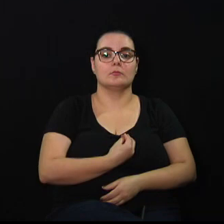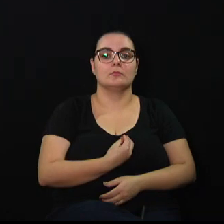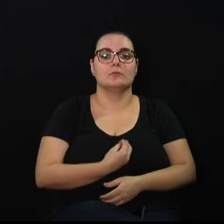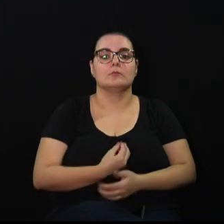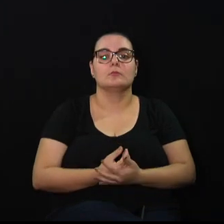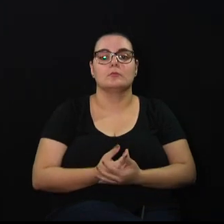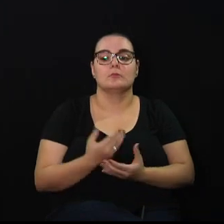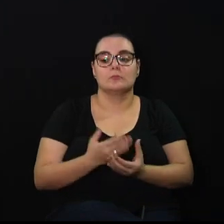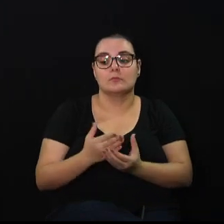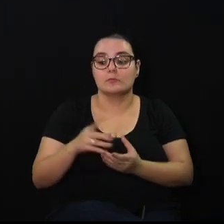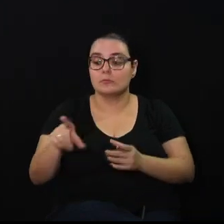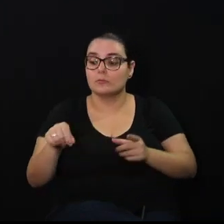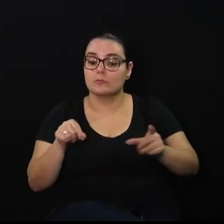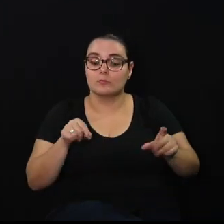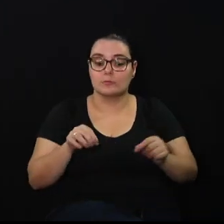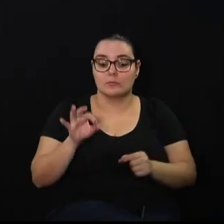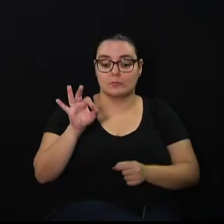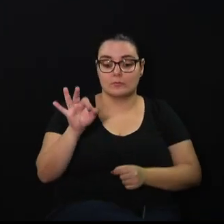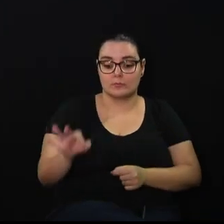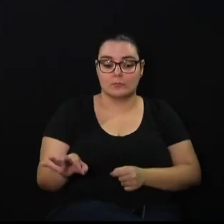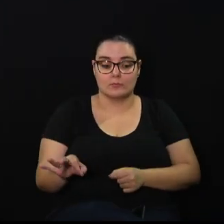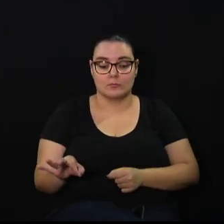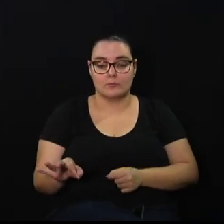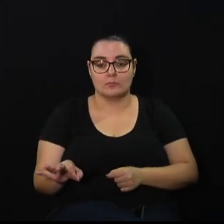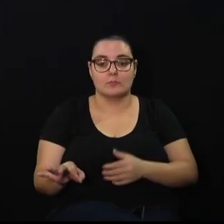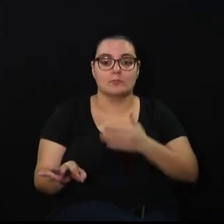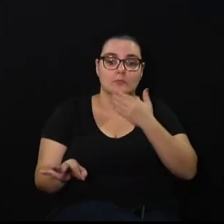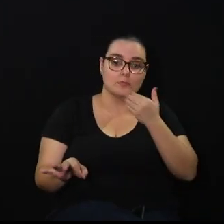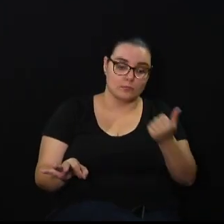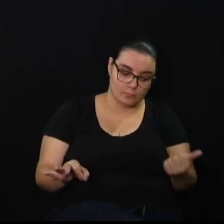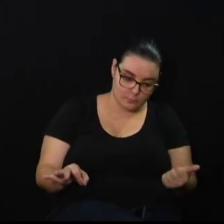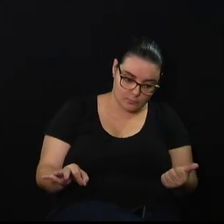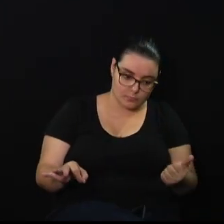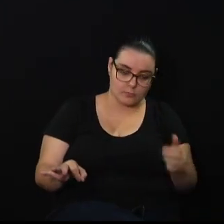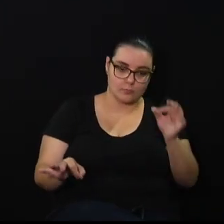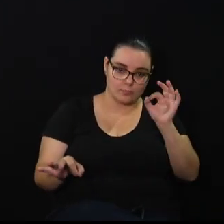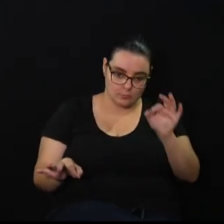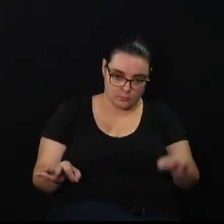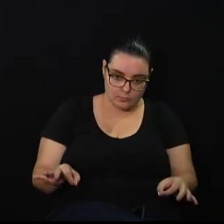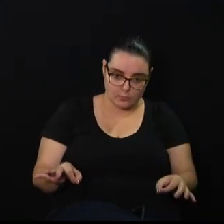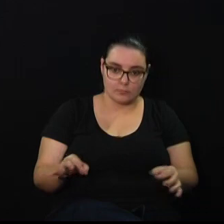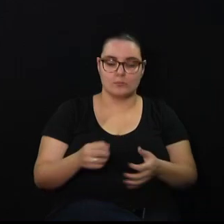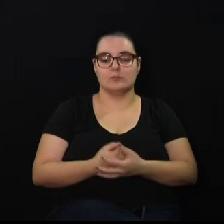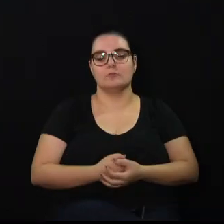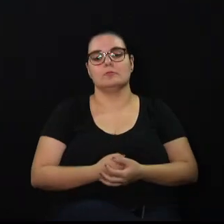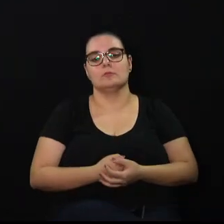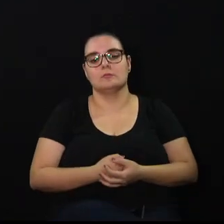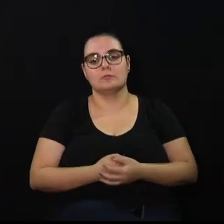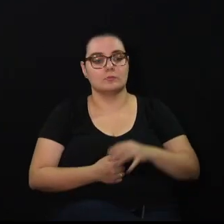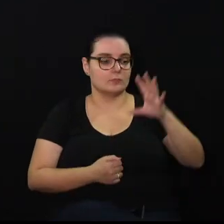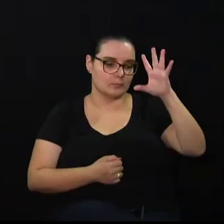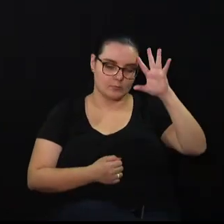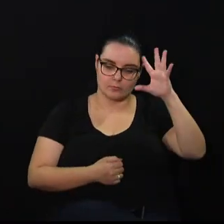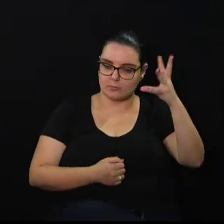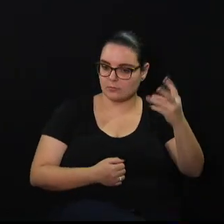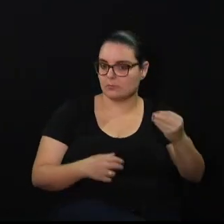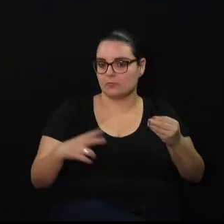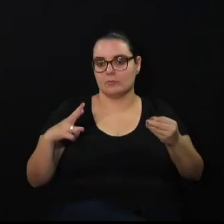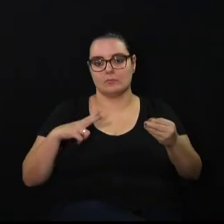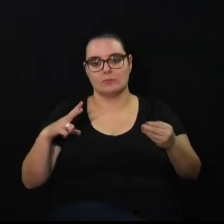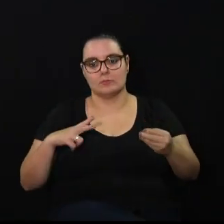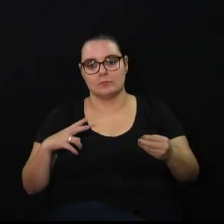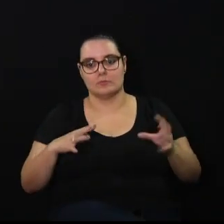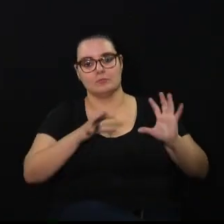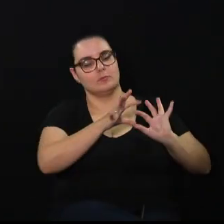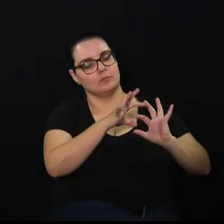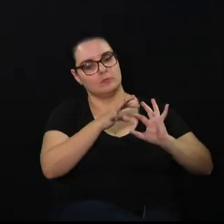de decisão que integra a melhor evidência disponível com é o conhecimento clínico os valores o contexto